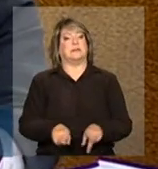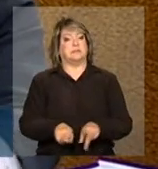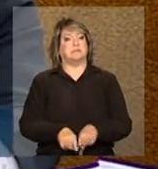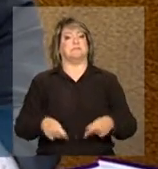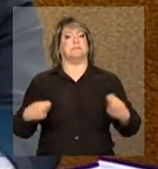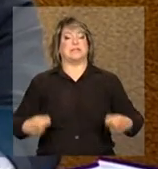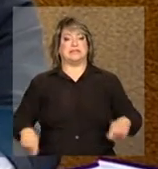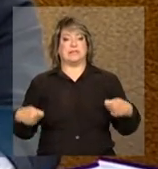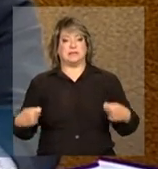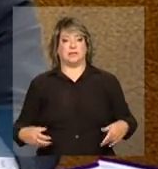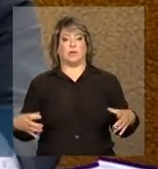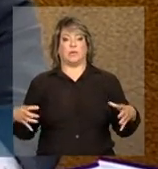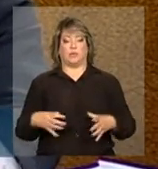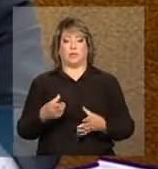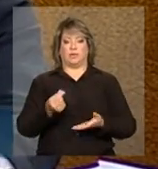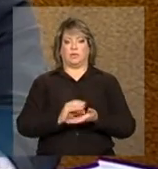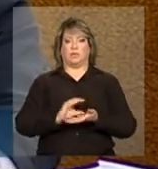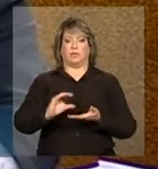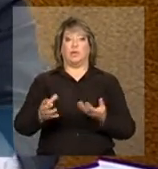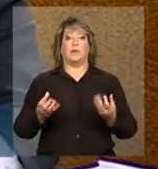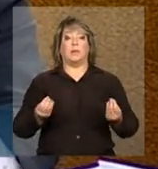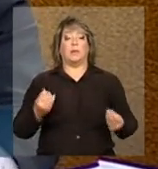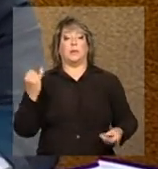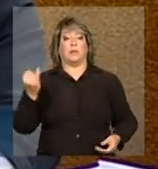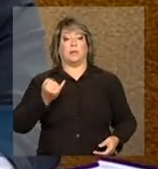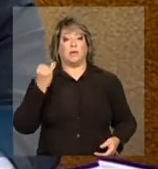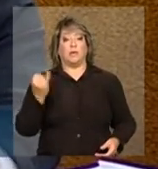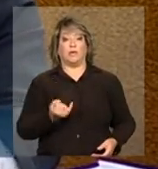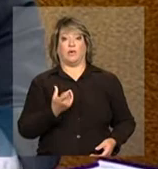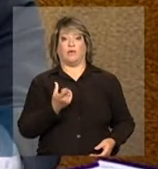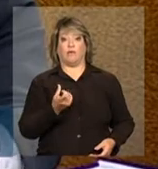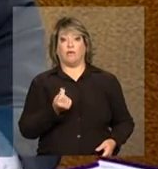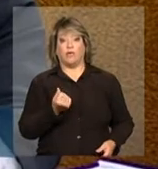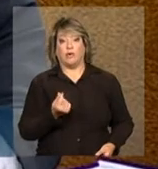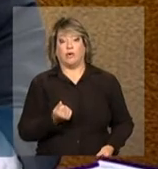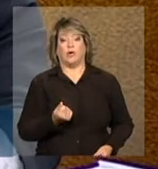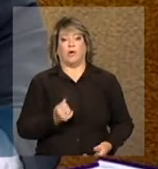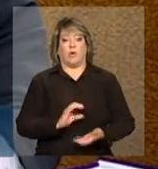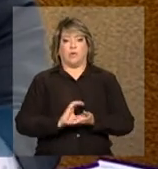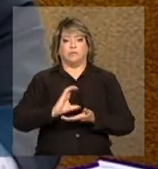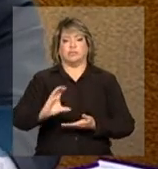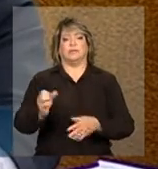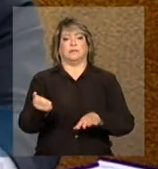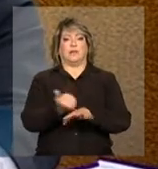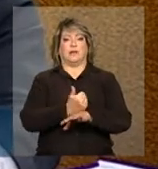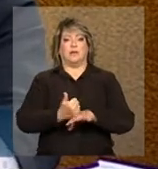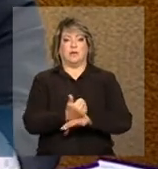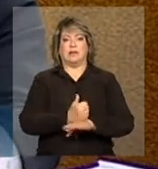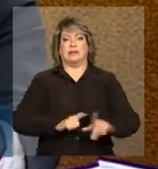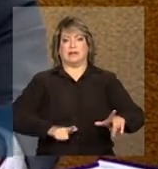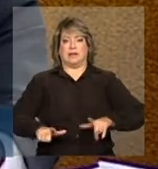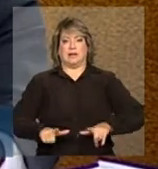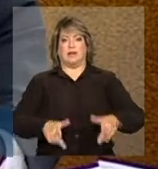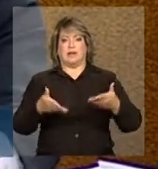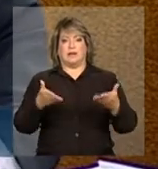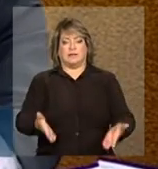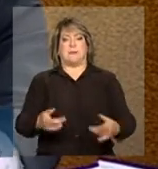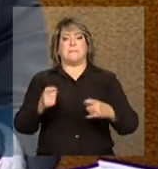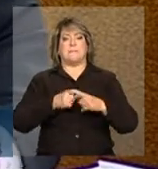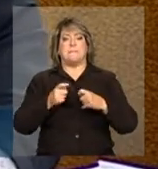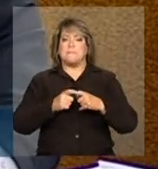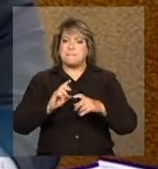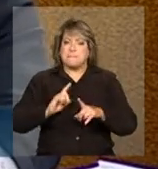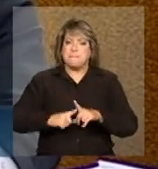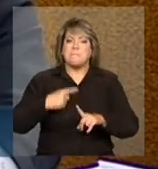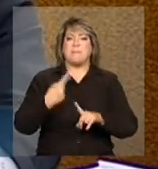de um conjunto de investimentos bastante importante, de fontes de recursos e de melhorias de gestão, de mais médicos, como